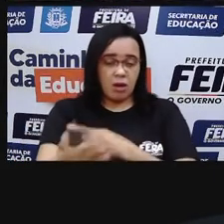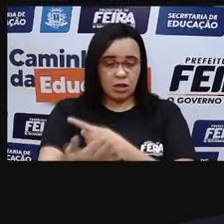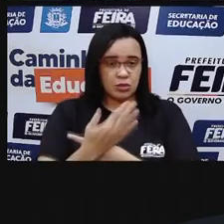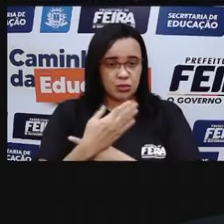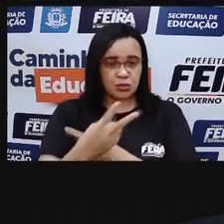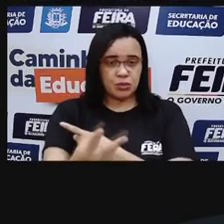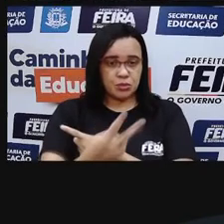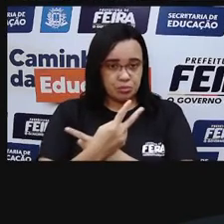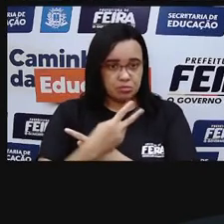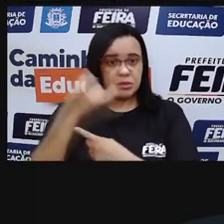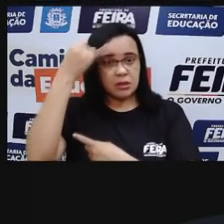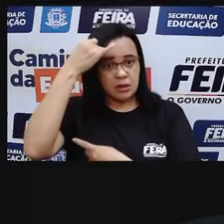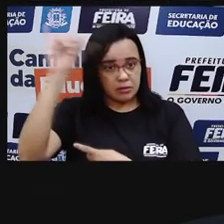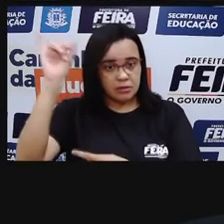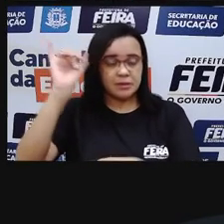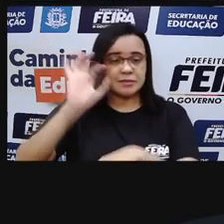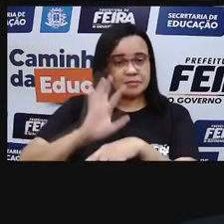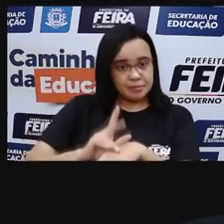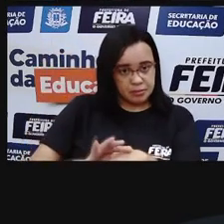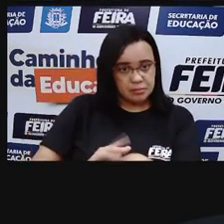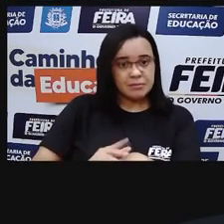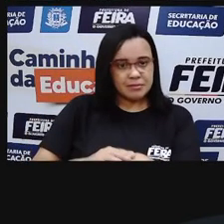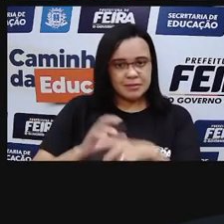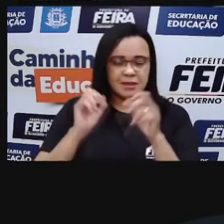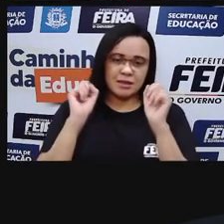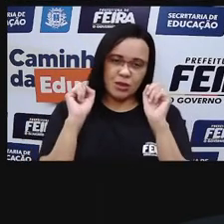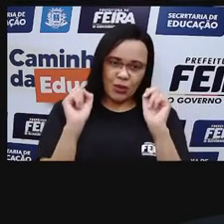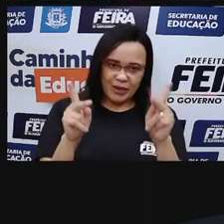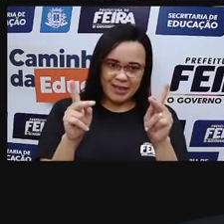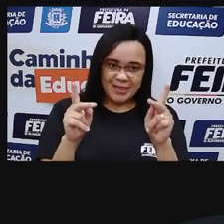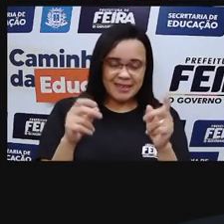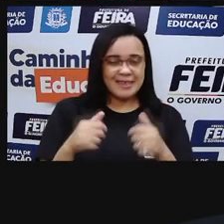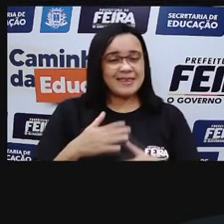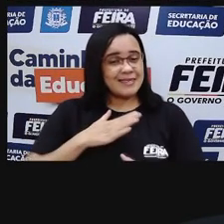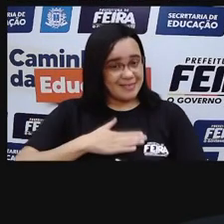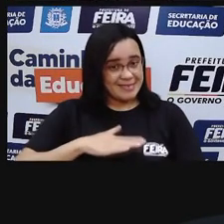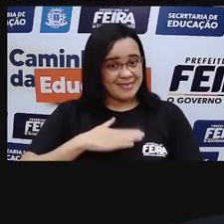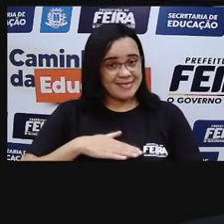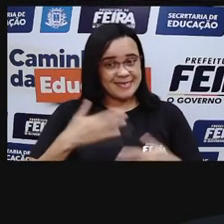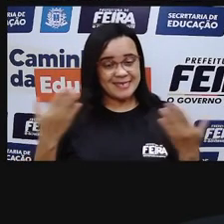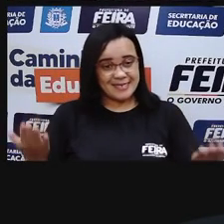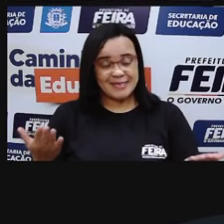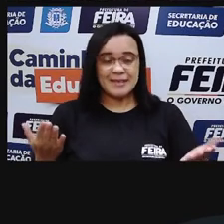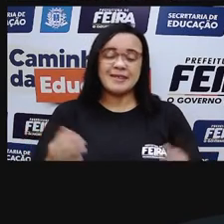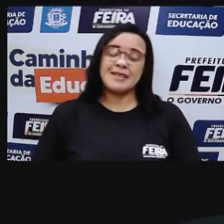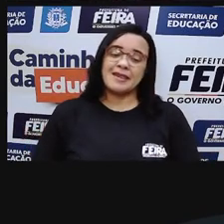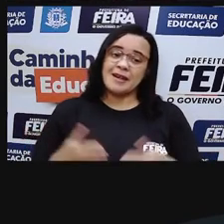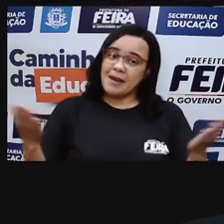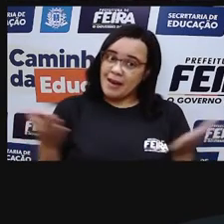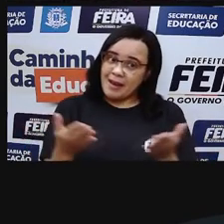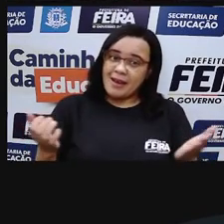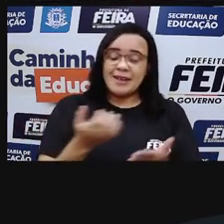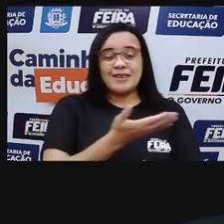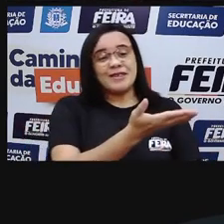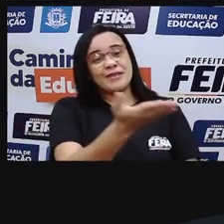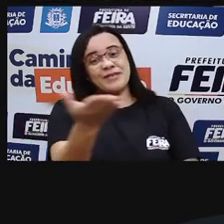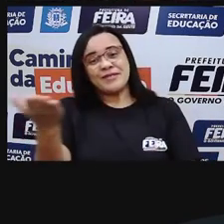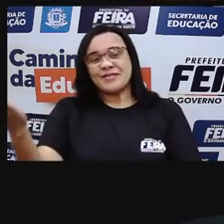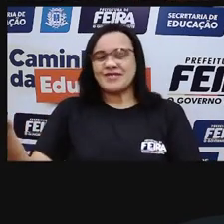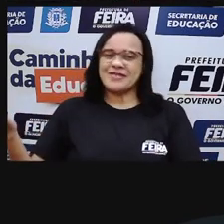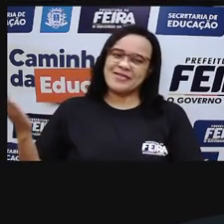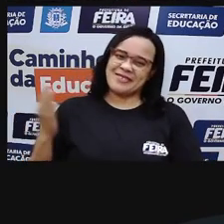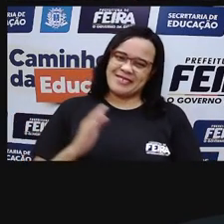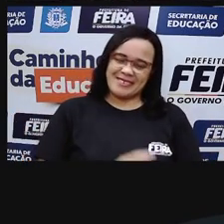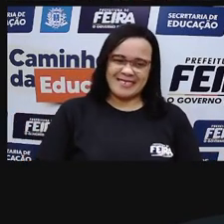prevenção de doenças. Certo? Tranquilo até aqui? No mais, acho que agora é a sua vez de dar uma estudada,